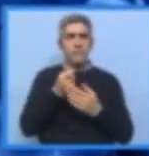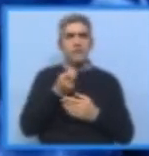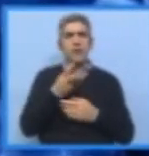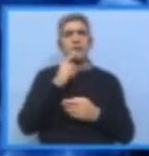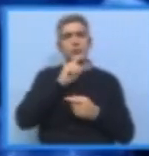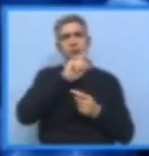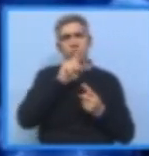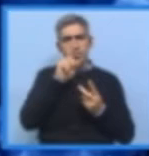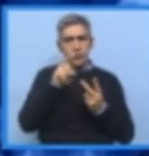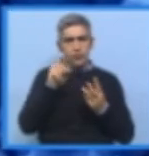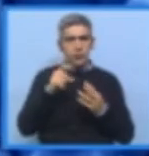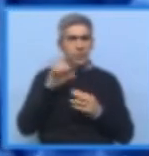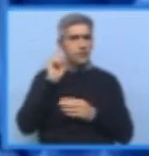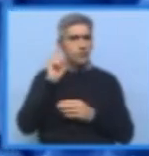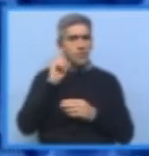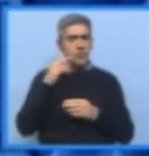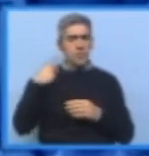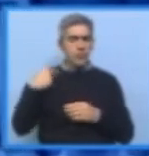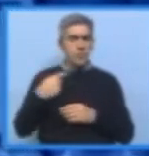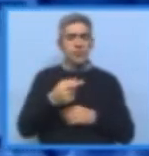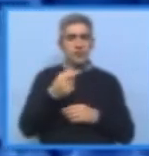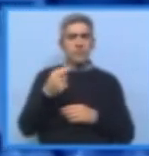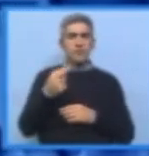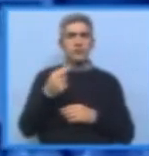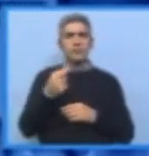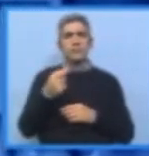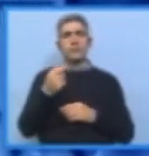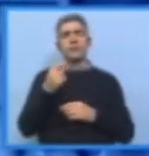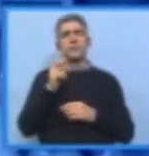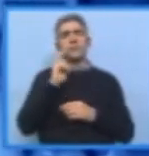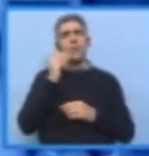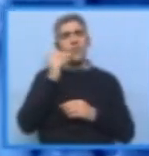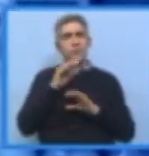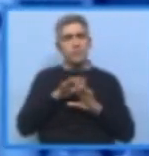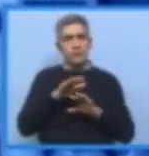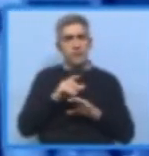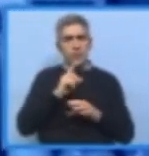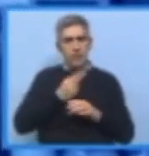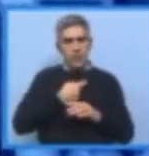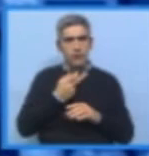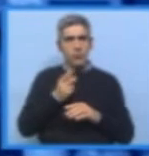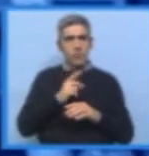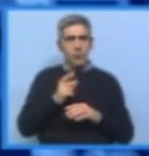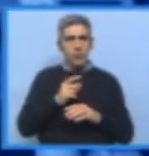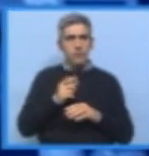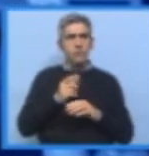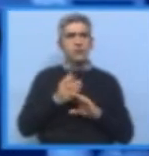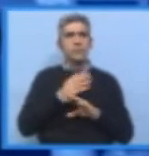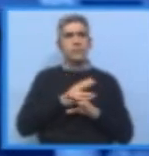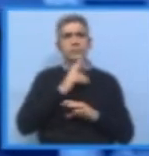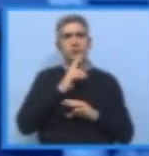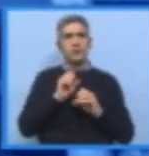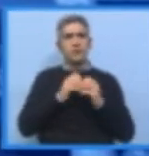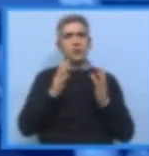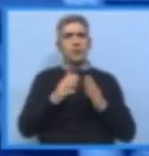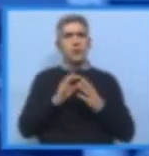pôr muito mais pertinentes do dia-a-dia, como se devemos reanimar sempre ou não. E, portanto, antes de respondermos a isso